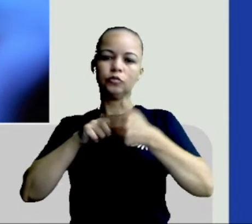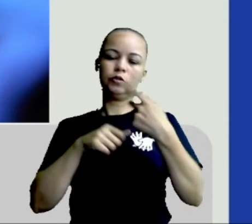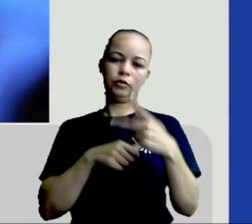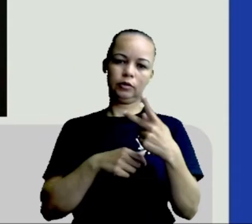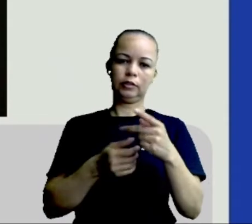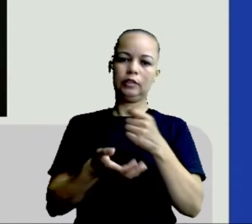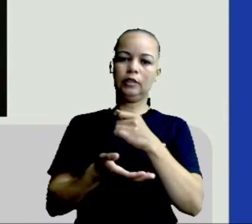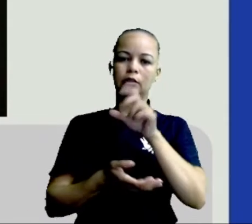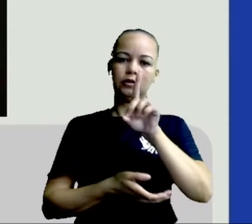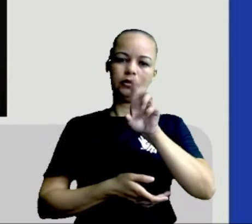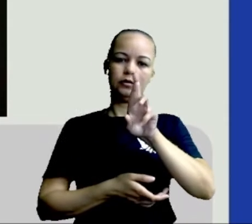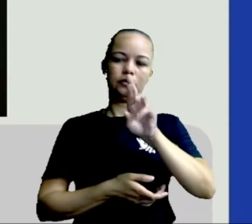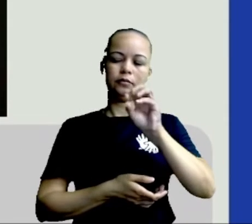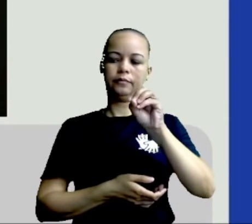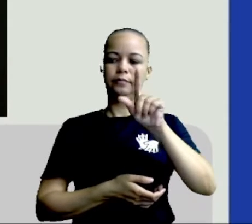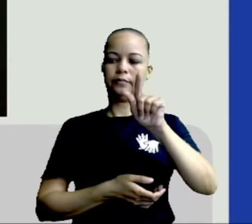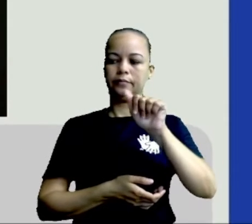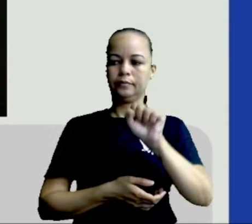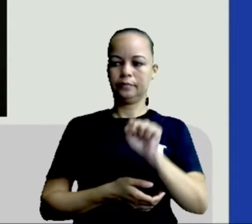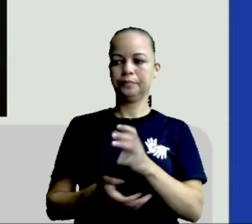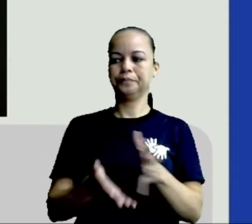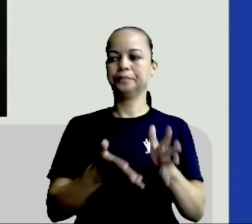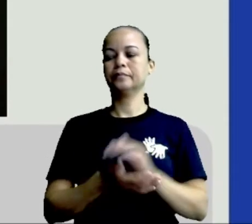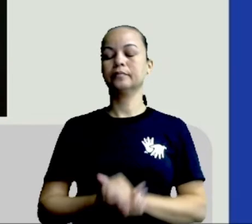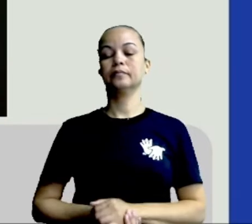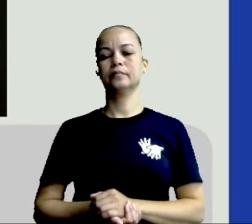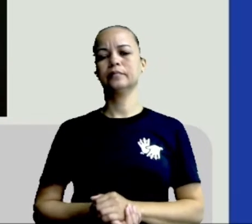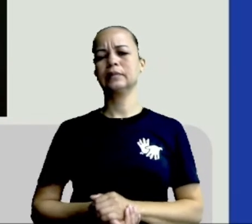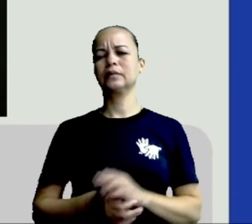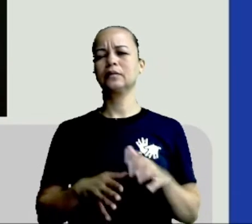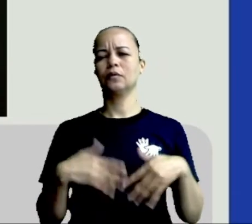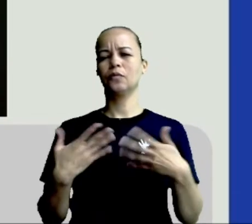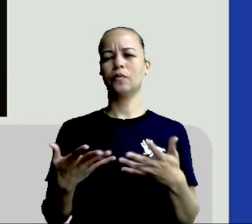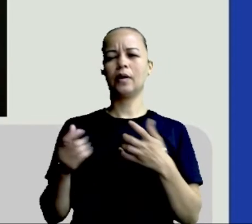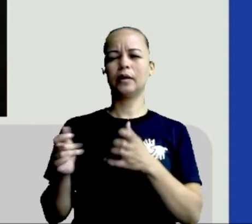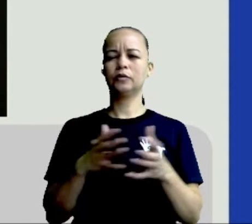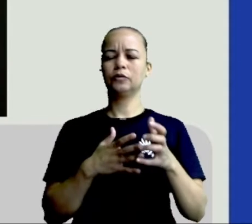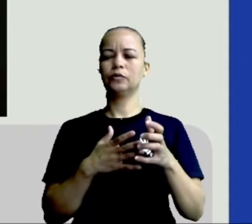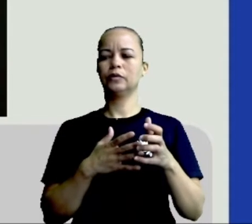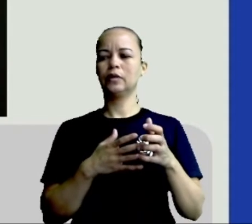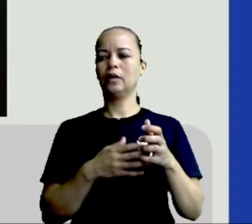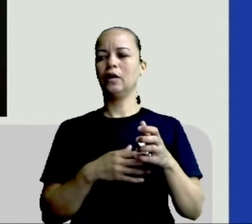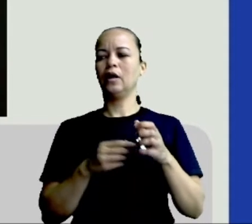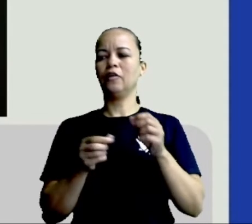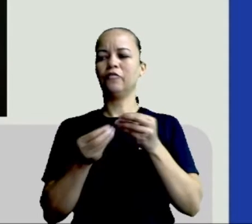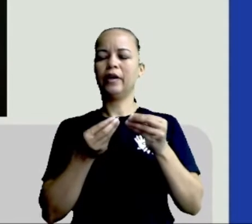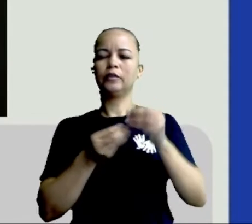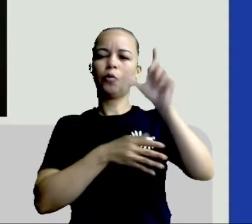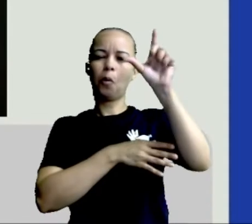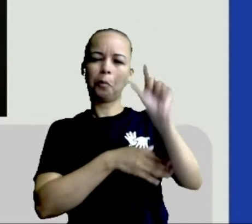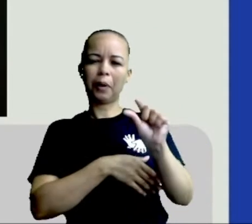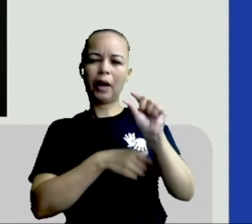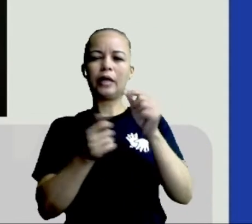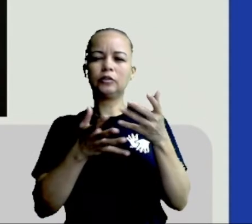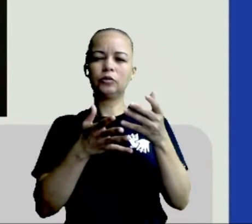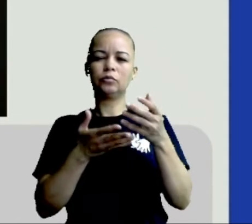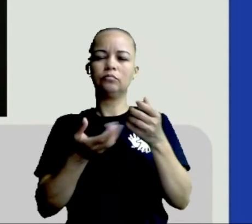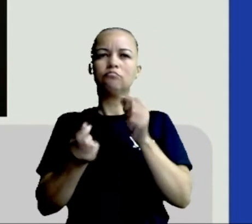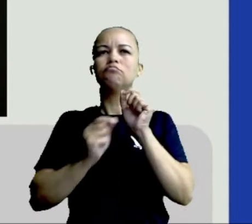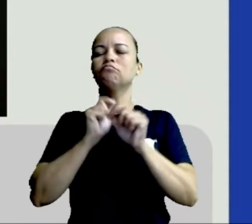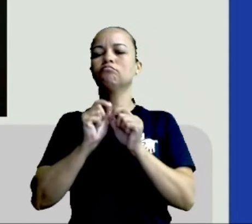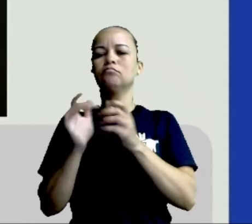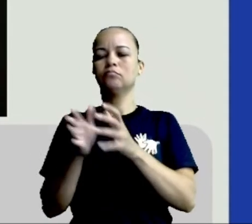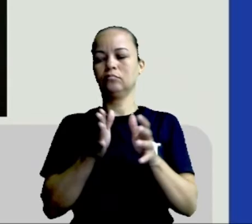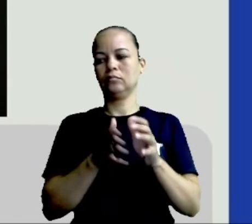de drogas. E quais seriam os efeitos a curto prazo? Os efeitos imediatos